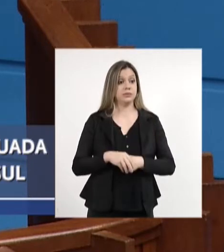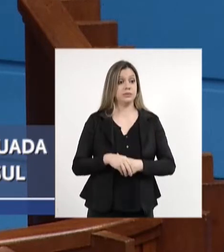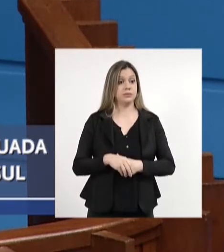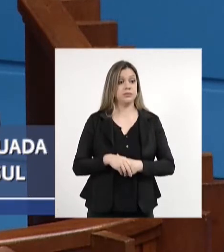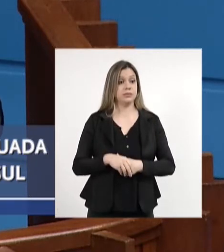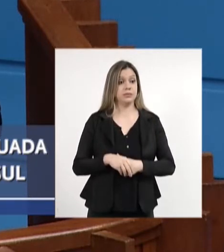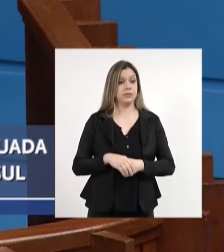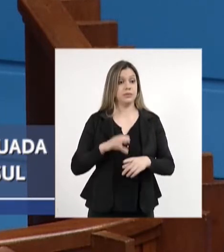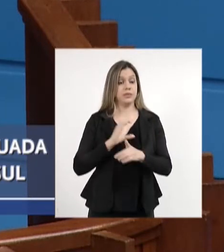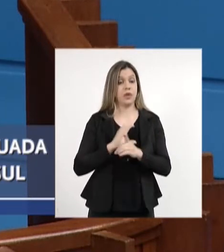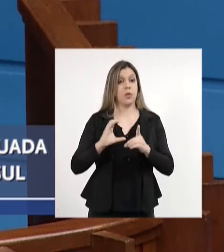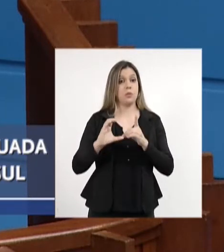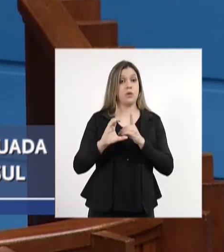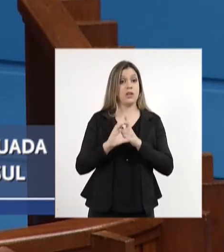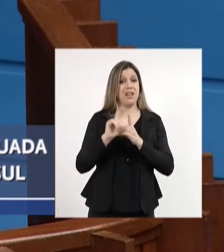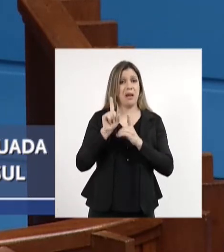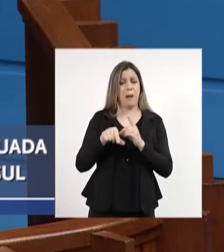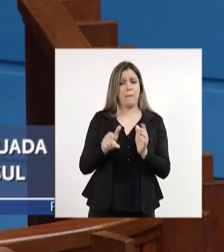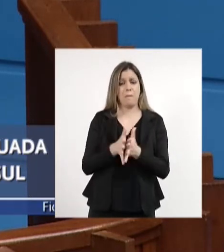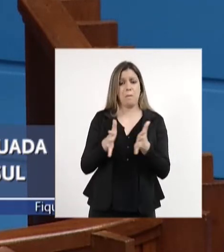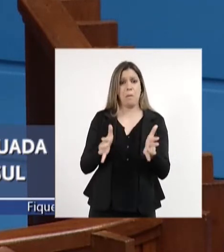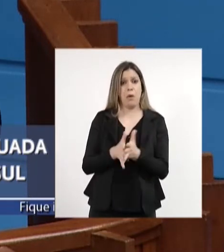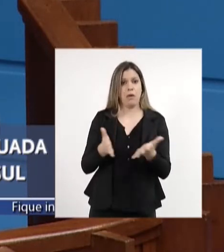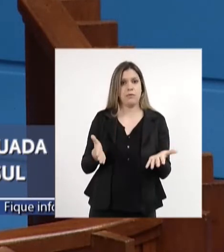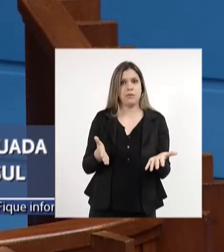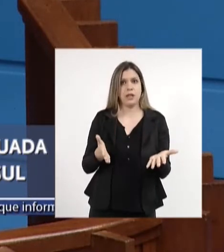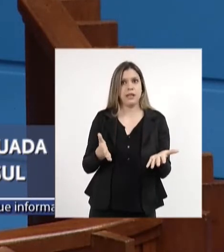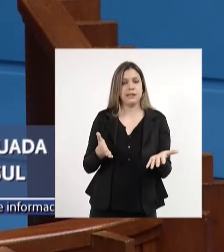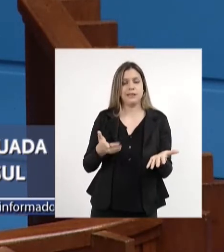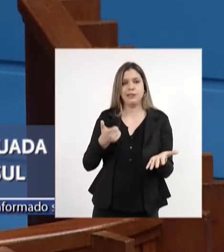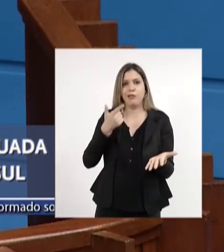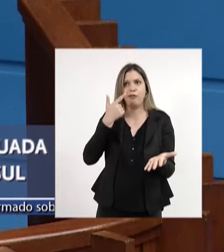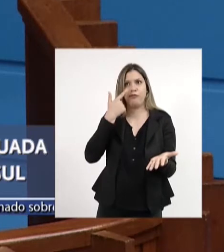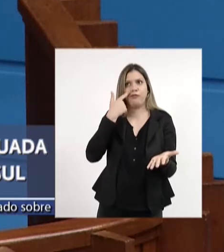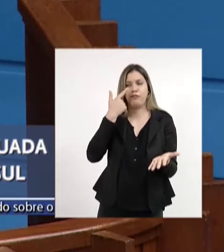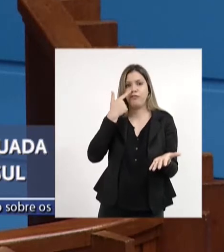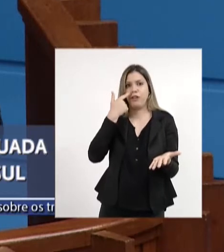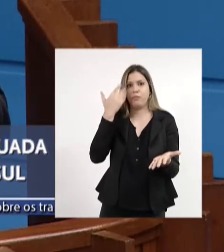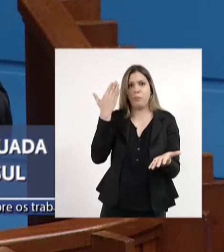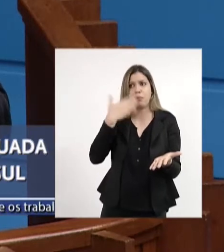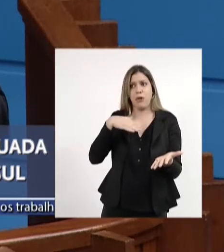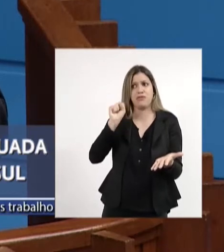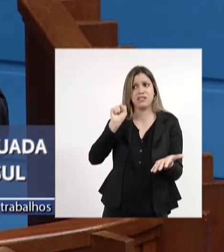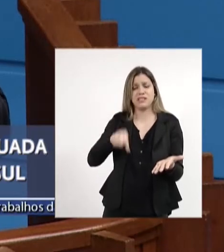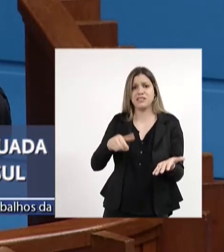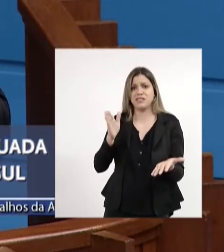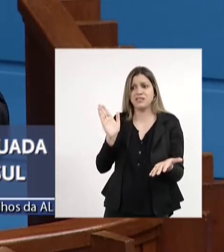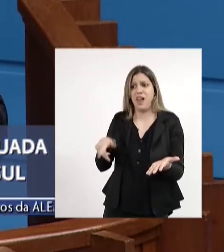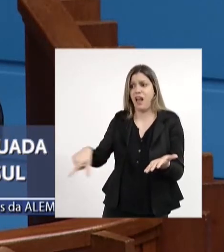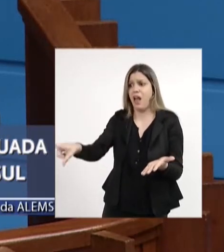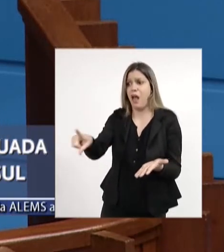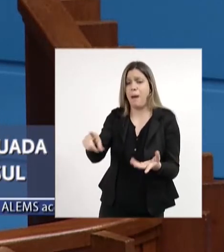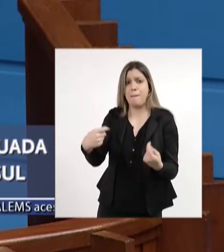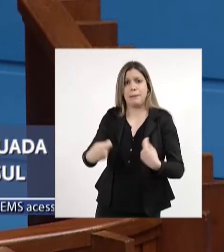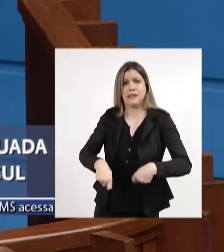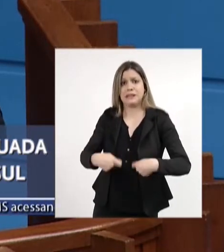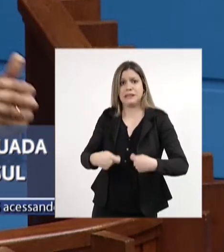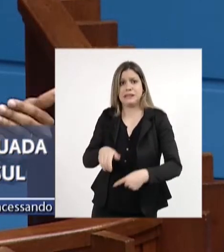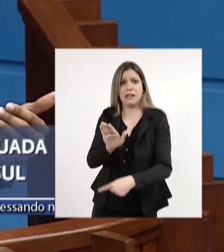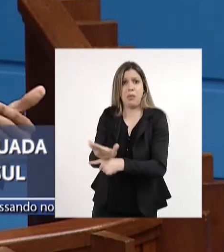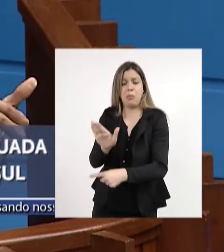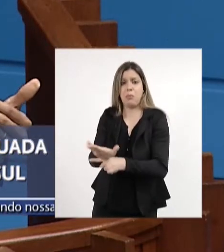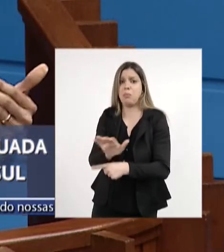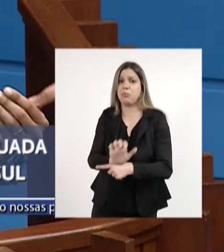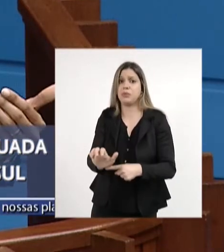vulnerabilidade. E isso é inquestionável. É inquestionável que essas pessoas necessitam do apoio